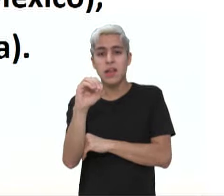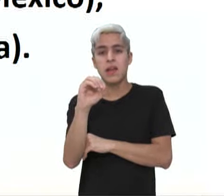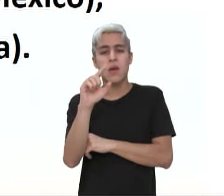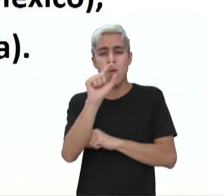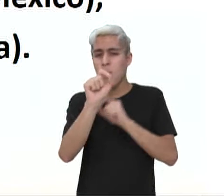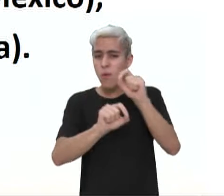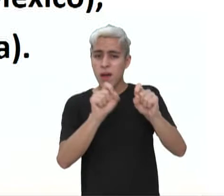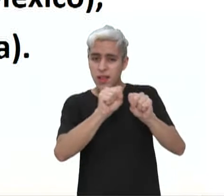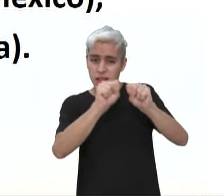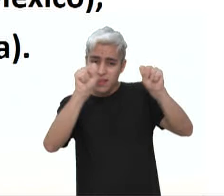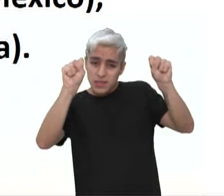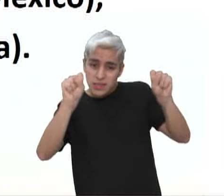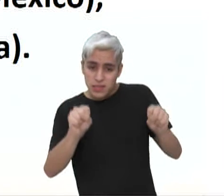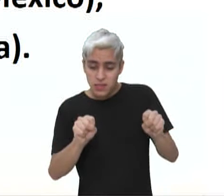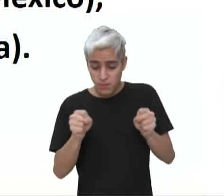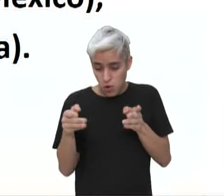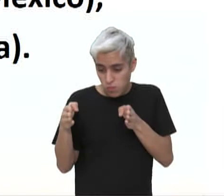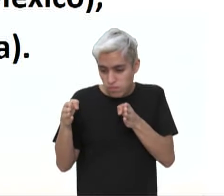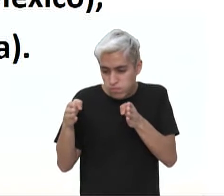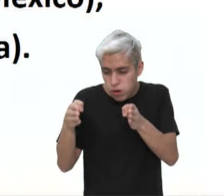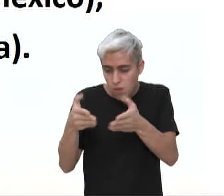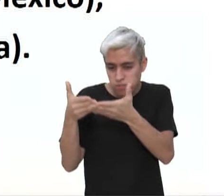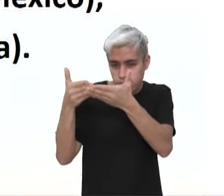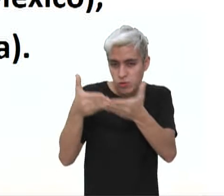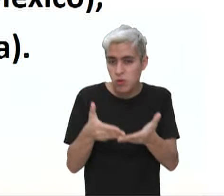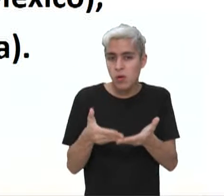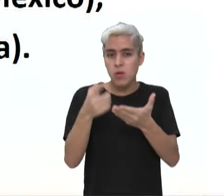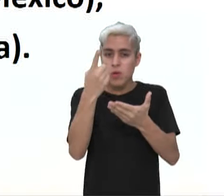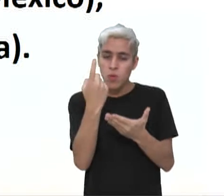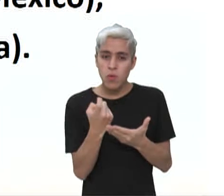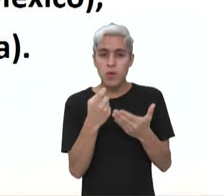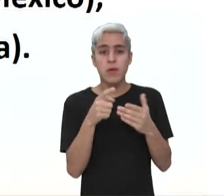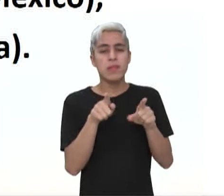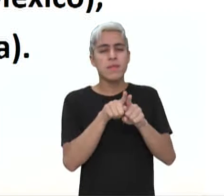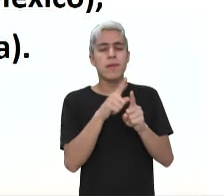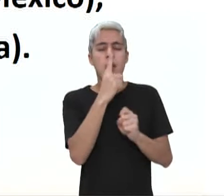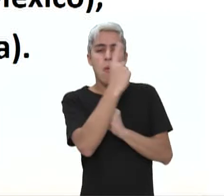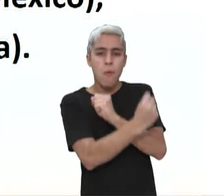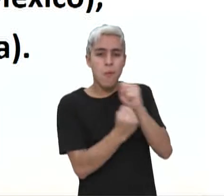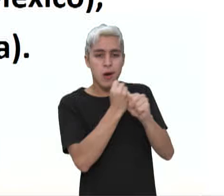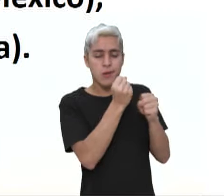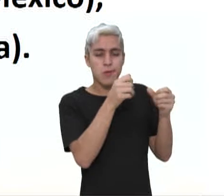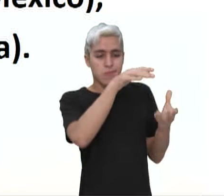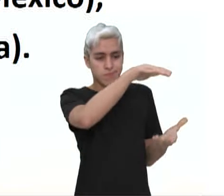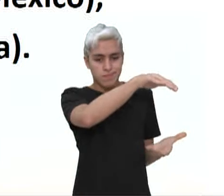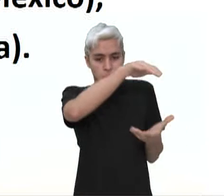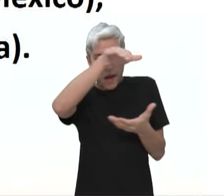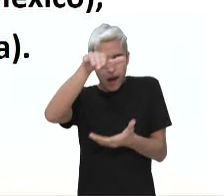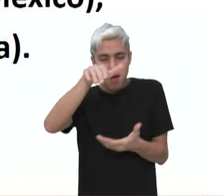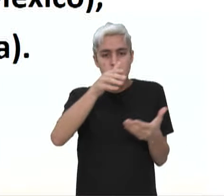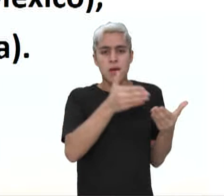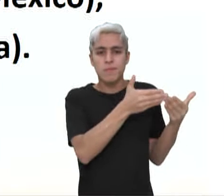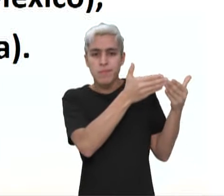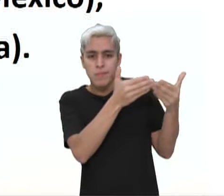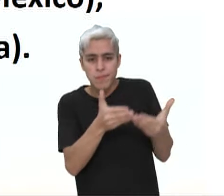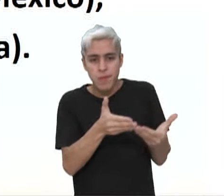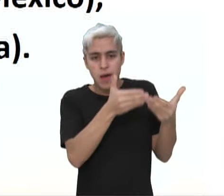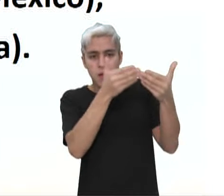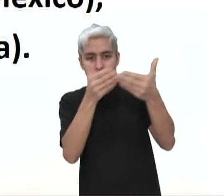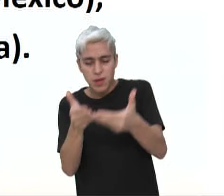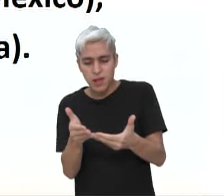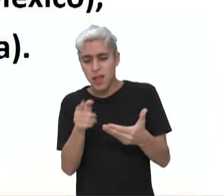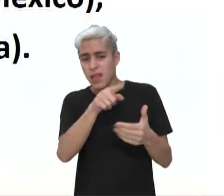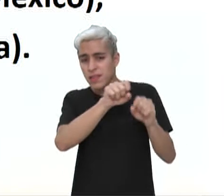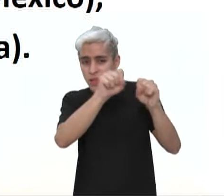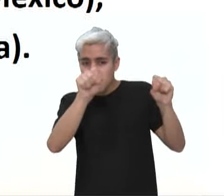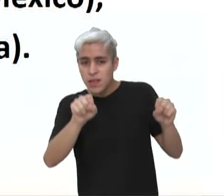Era um sistema que, além de Porto Único, usava comboios anuais de carregamentos. Esse sistema tinha um objetivo: